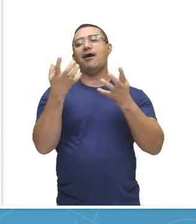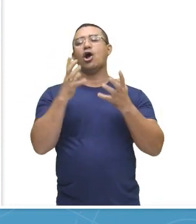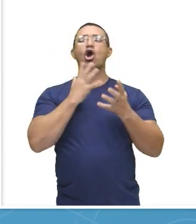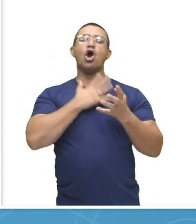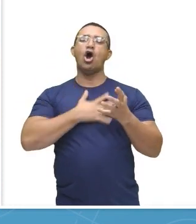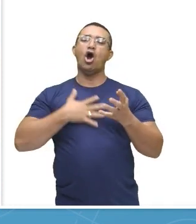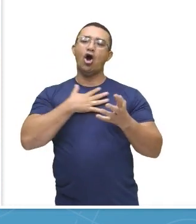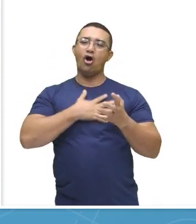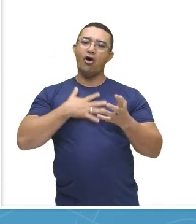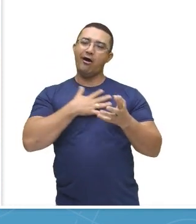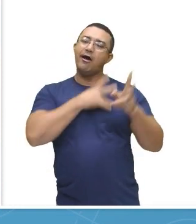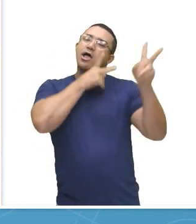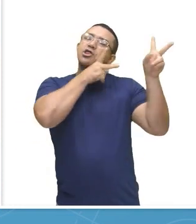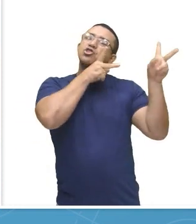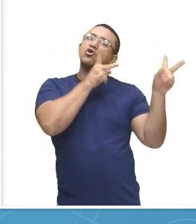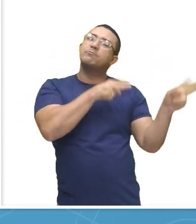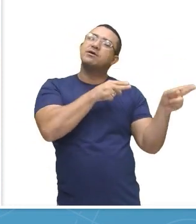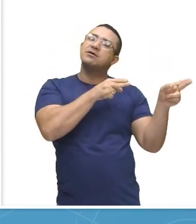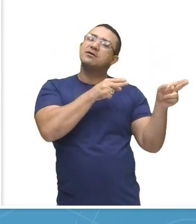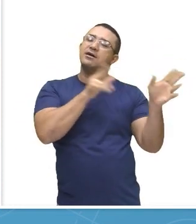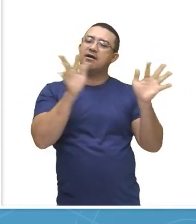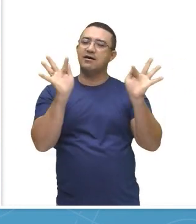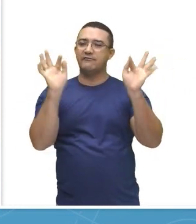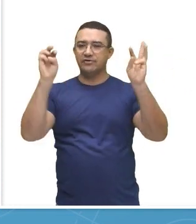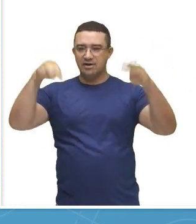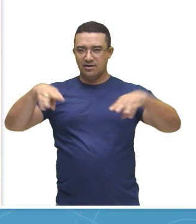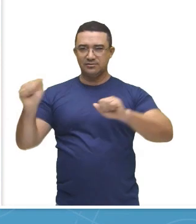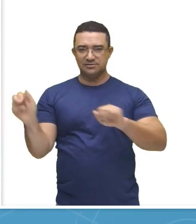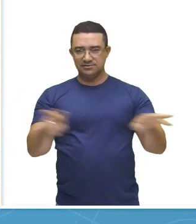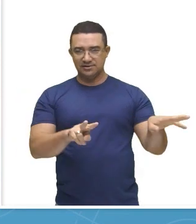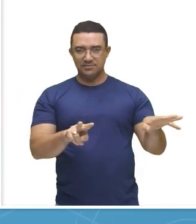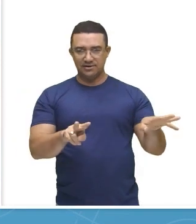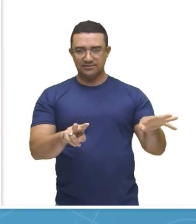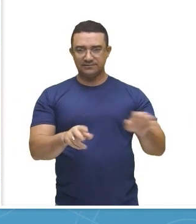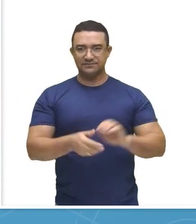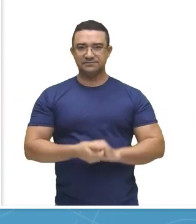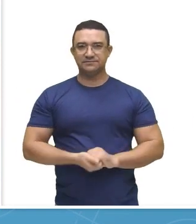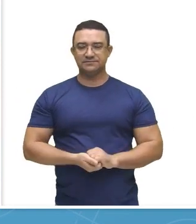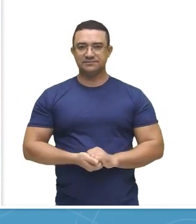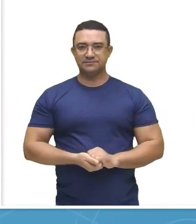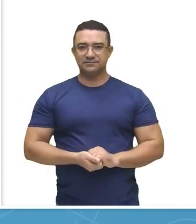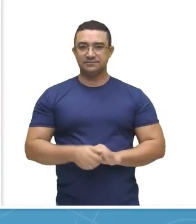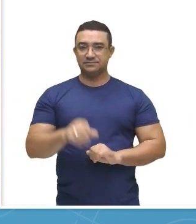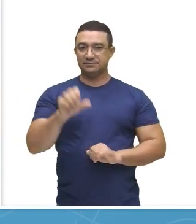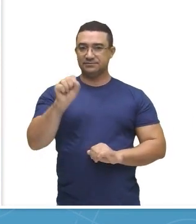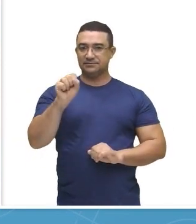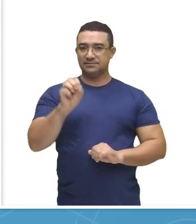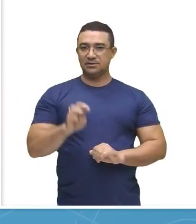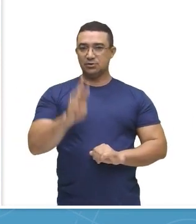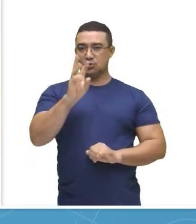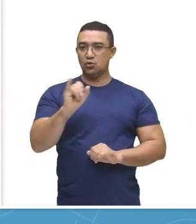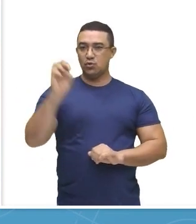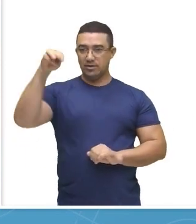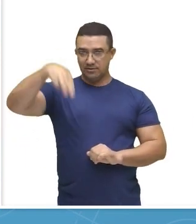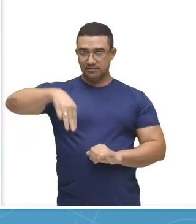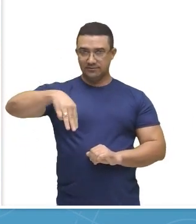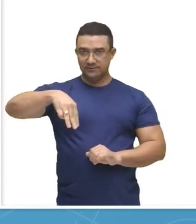muito de fazer, ok? Sleep. Dormir. swim, nadar.